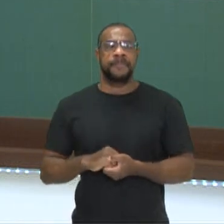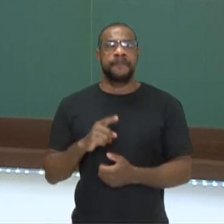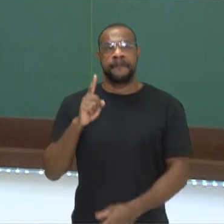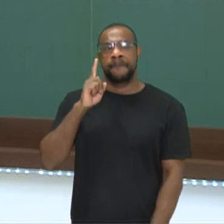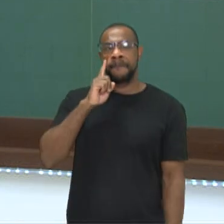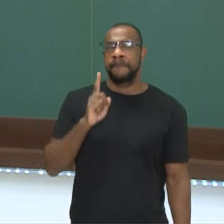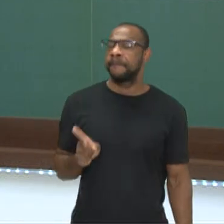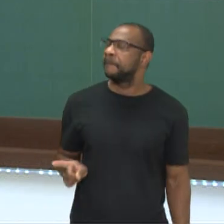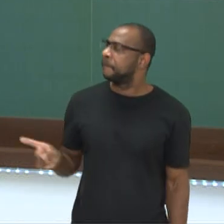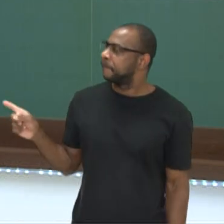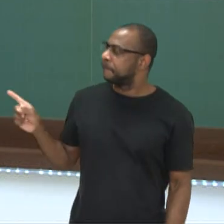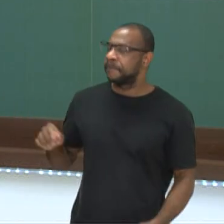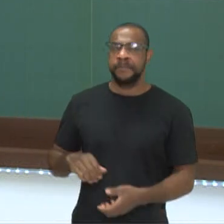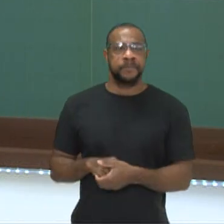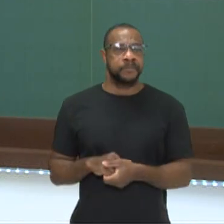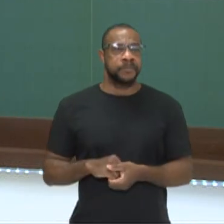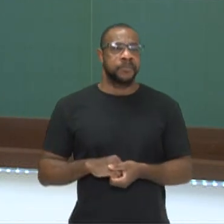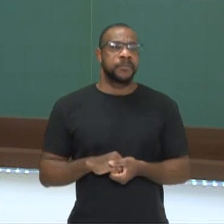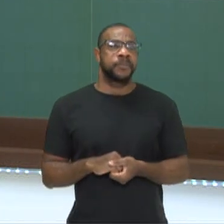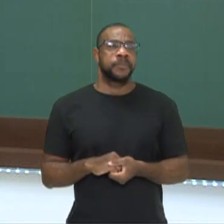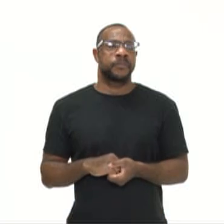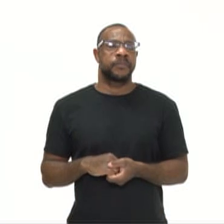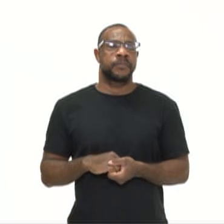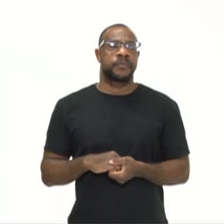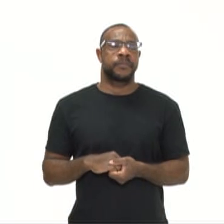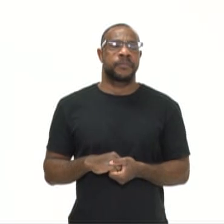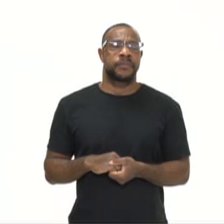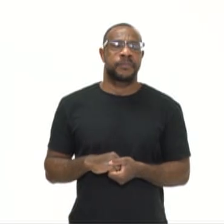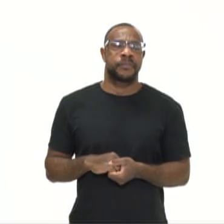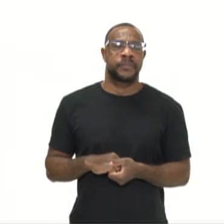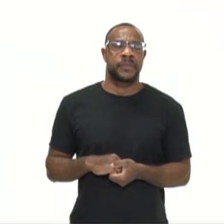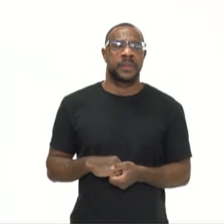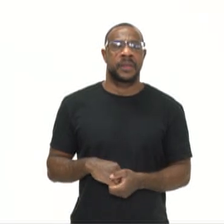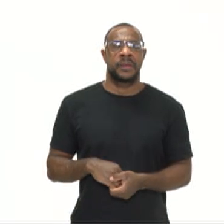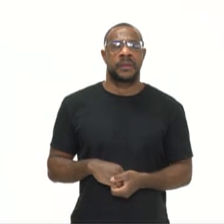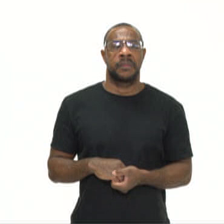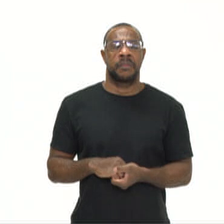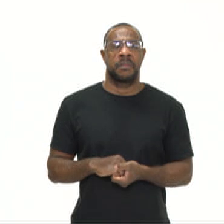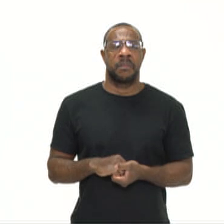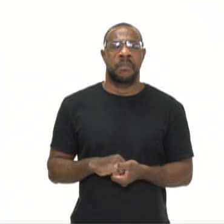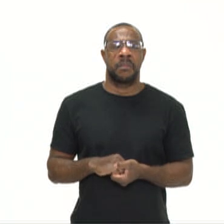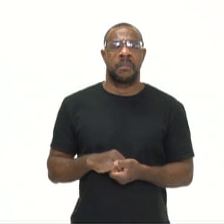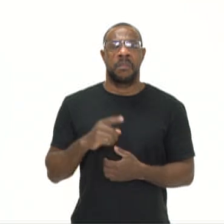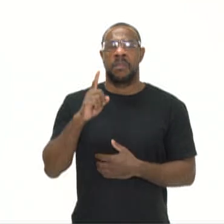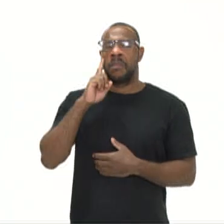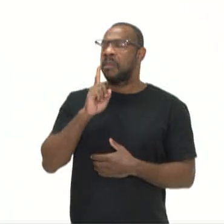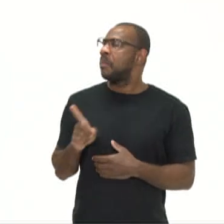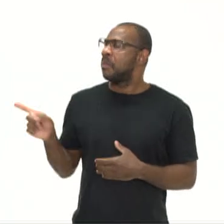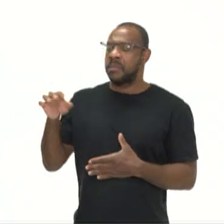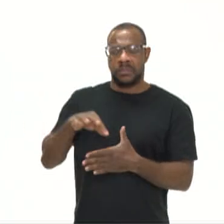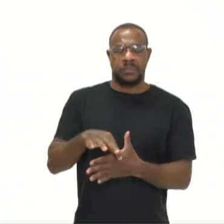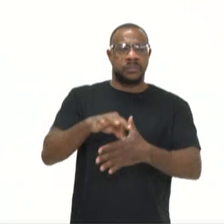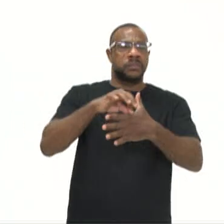matriz africana, a mãe menininha do Cantoá, muito conhecida, uma liderança